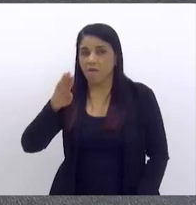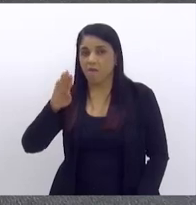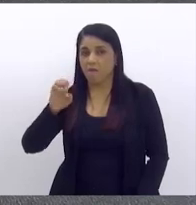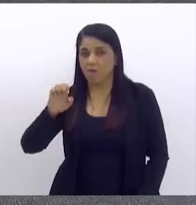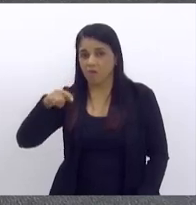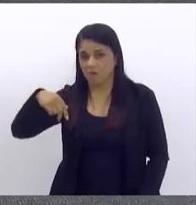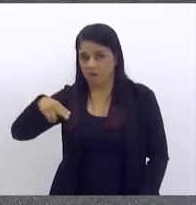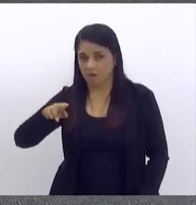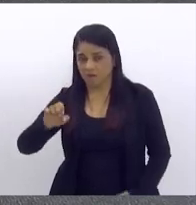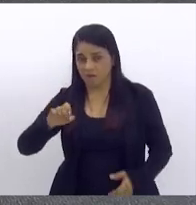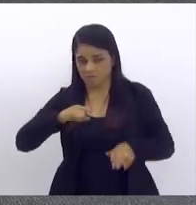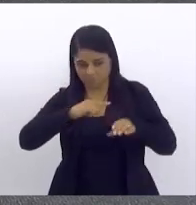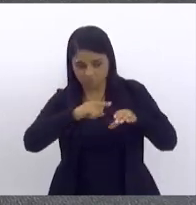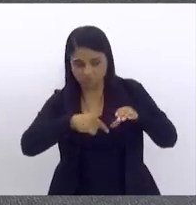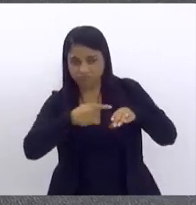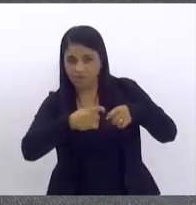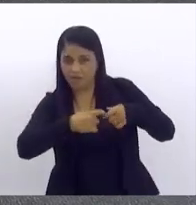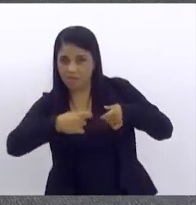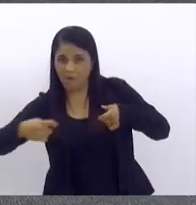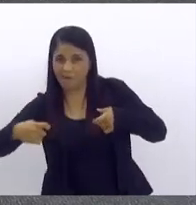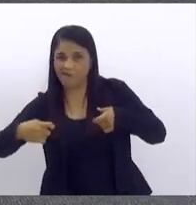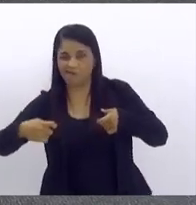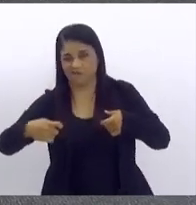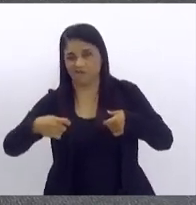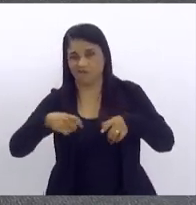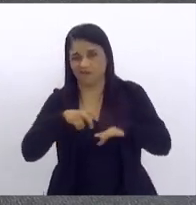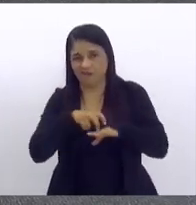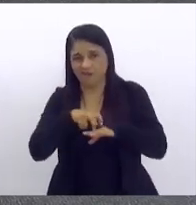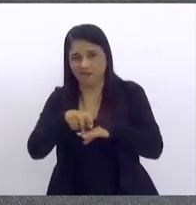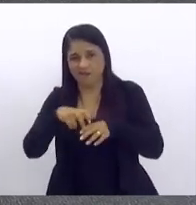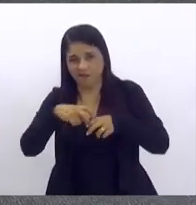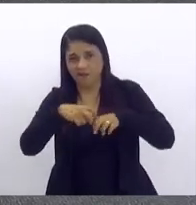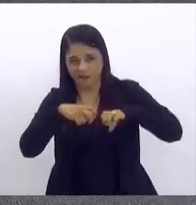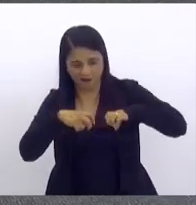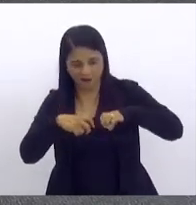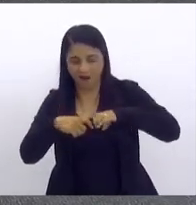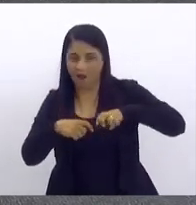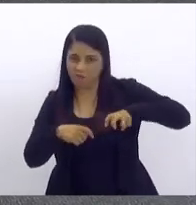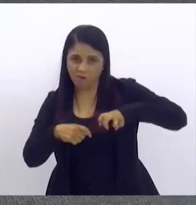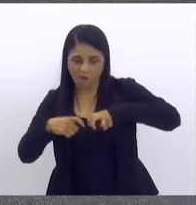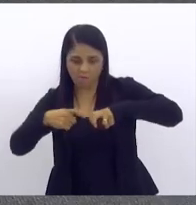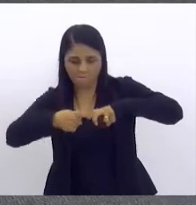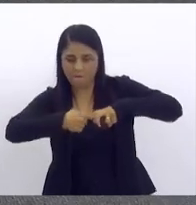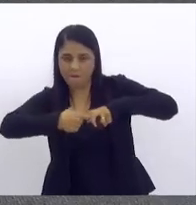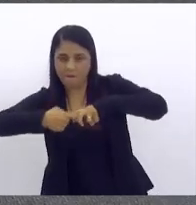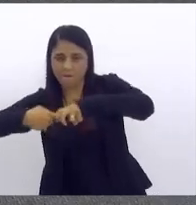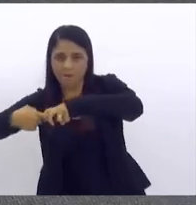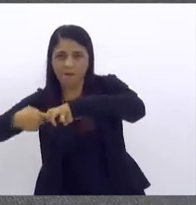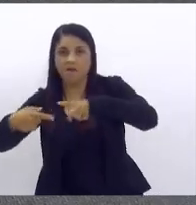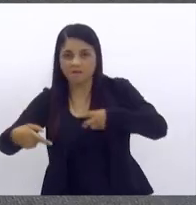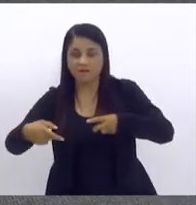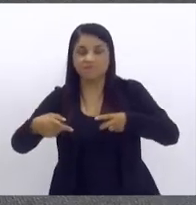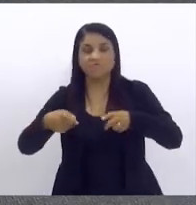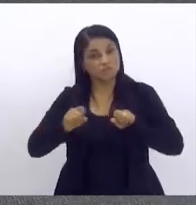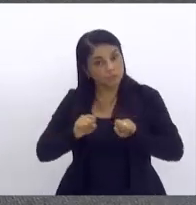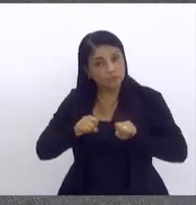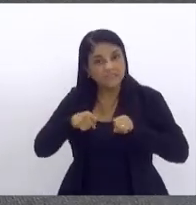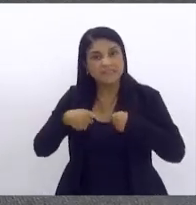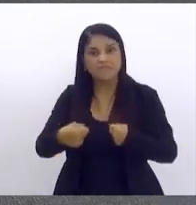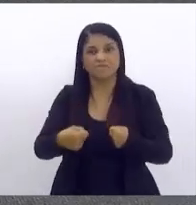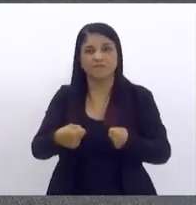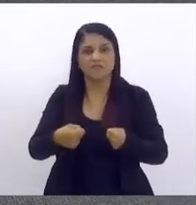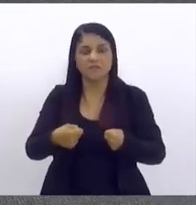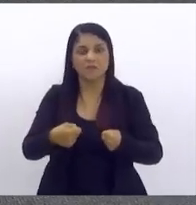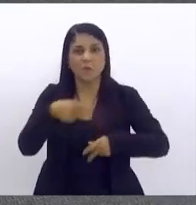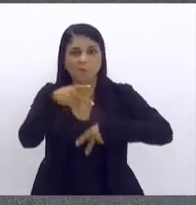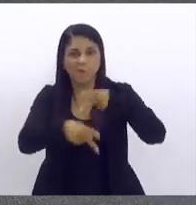nosso trabalho, Rodrigo, tem sido essencial. Tem sido essencial porque nós estamos defendendo a população de bem do nosso Estado. E aí